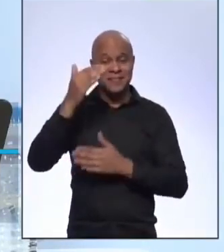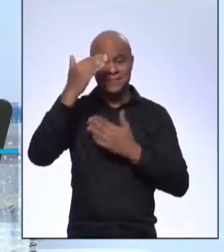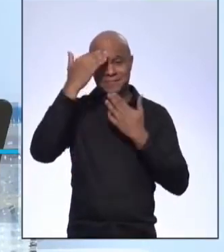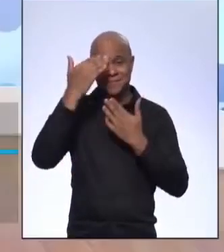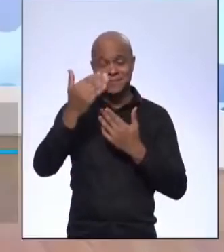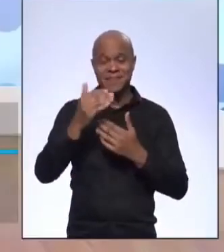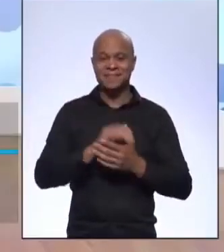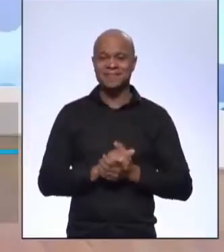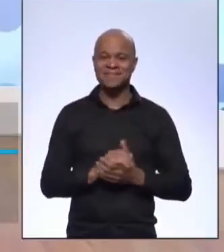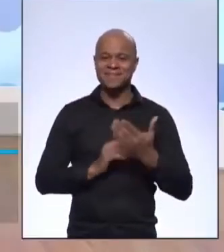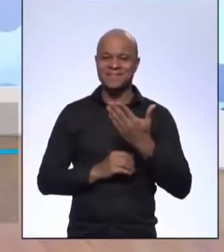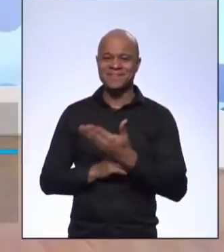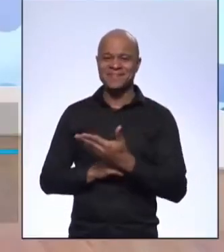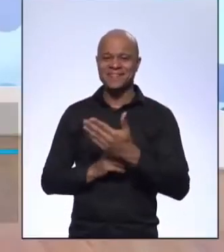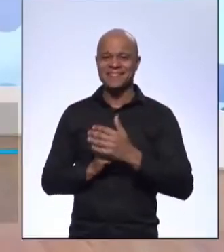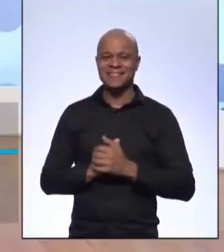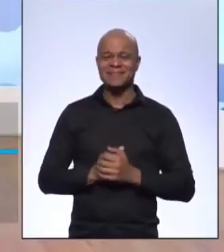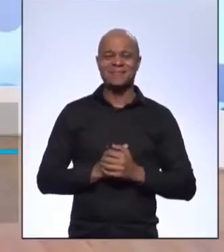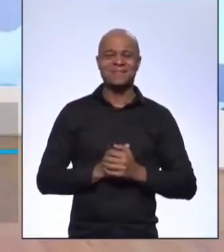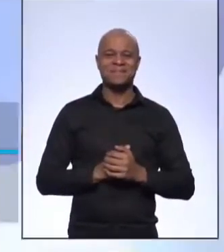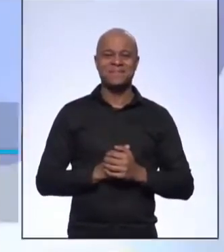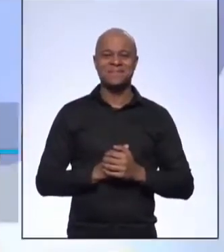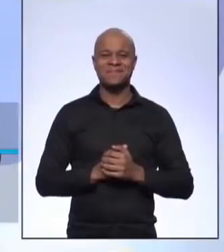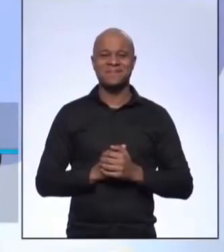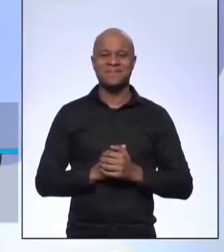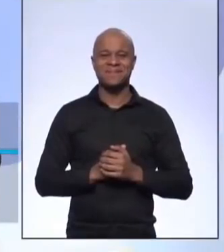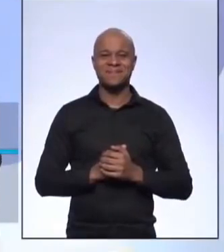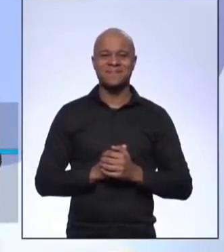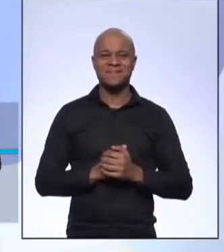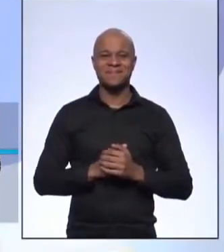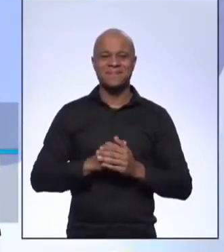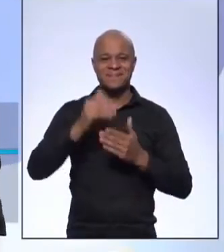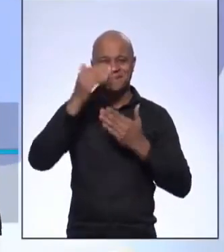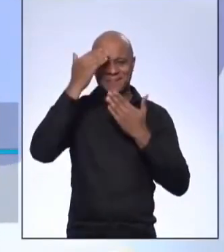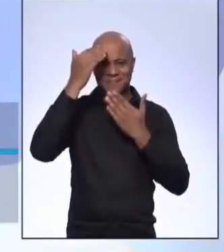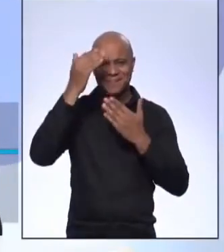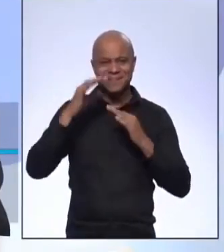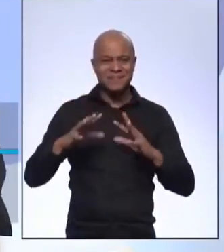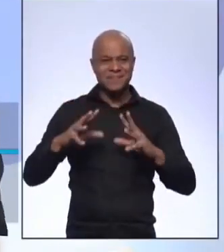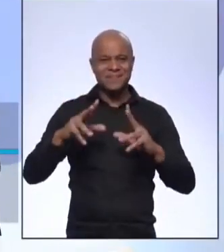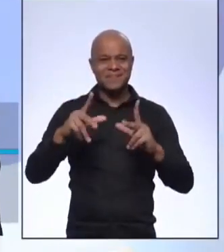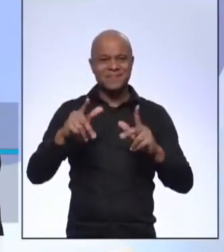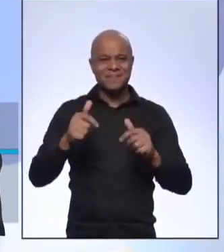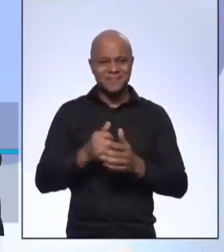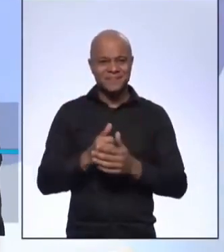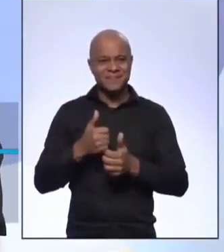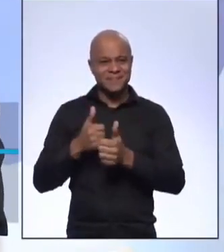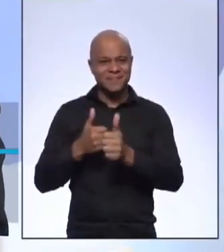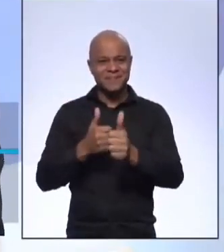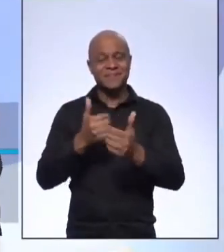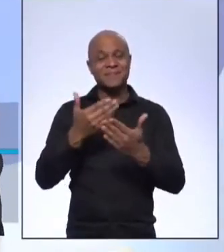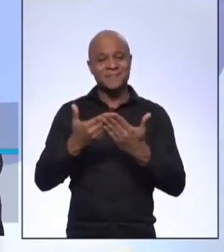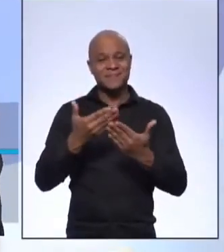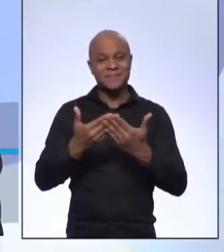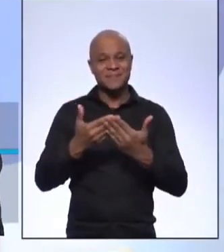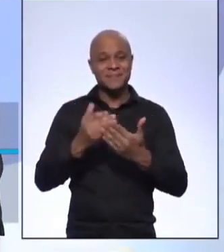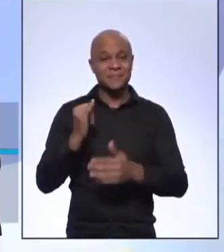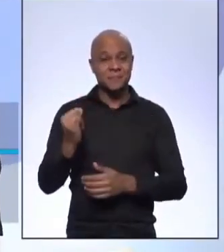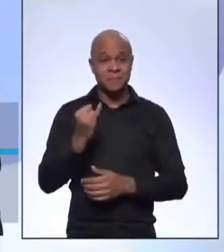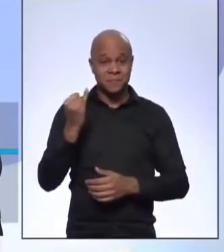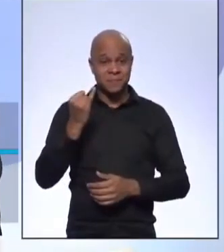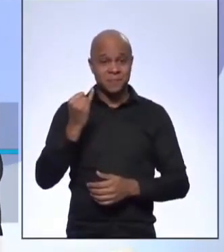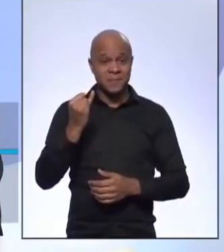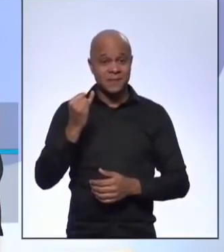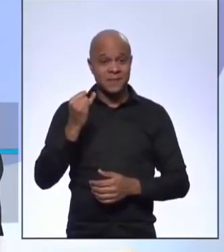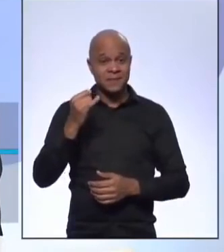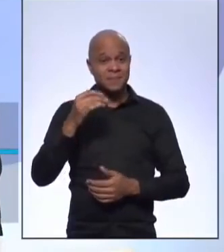obrigada, professora Milene, passo a palavra. Gostaria de agradecer a todos, né, que nos acompanharam aí durante essa aula. É muito importante, lembrando, é